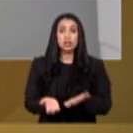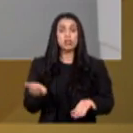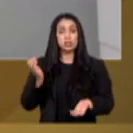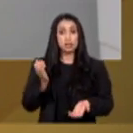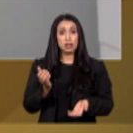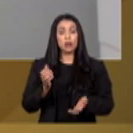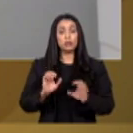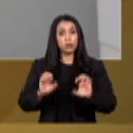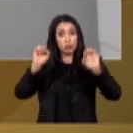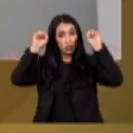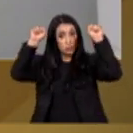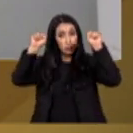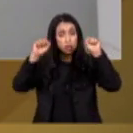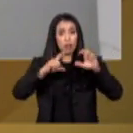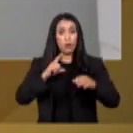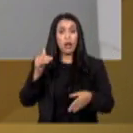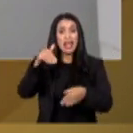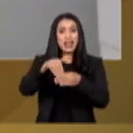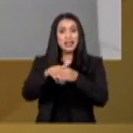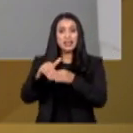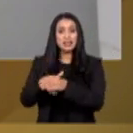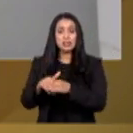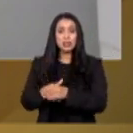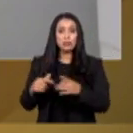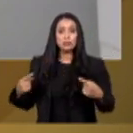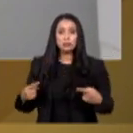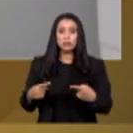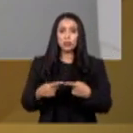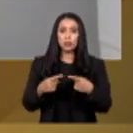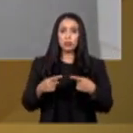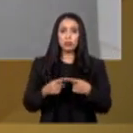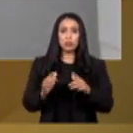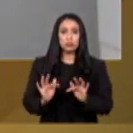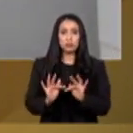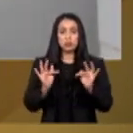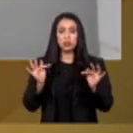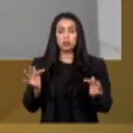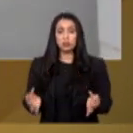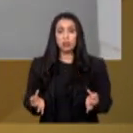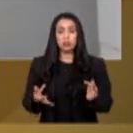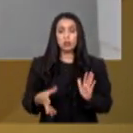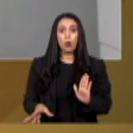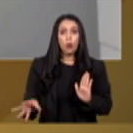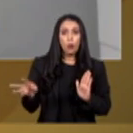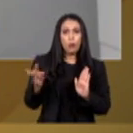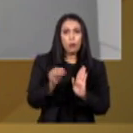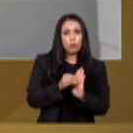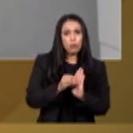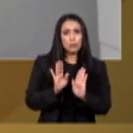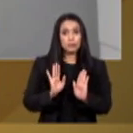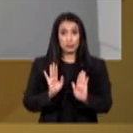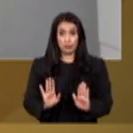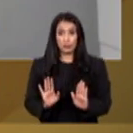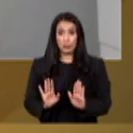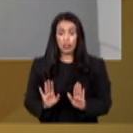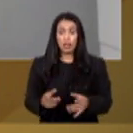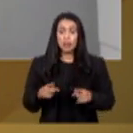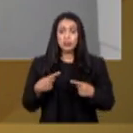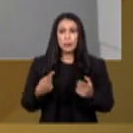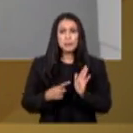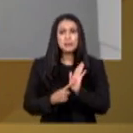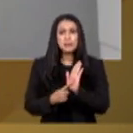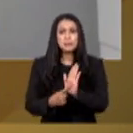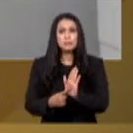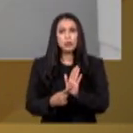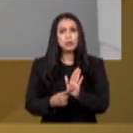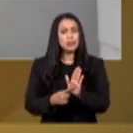fato nesse fica mais eleição não se coaduna com simples homologação é a instância se